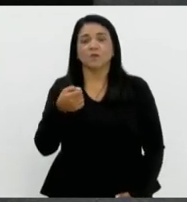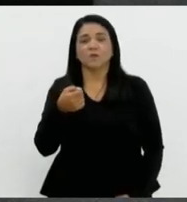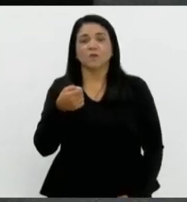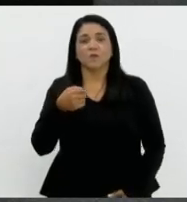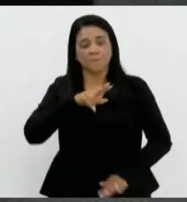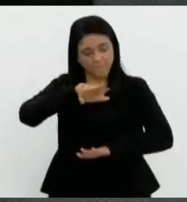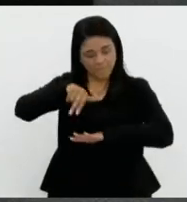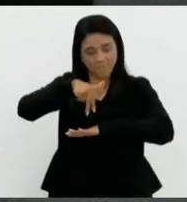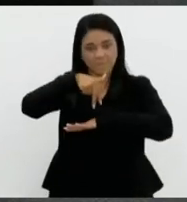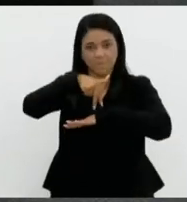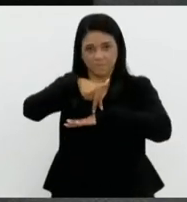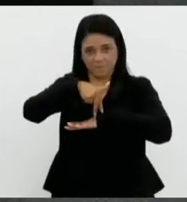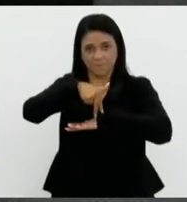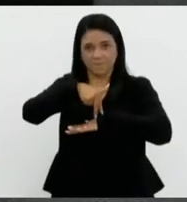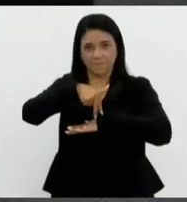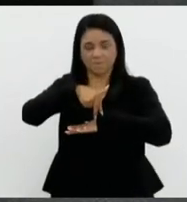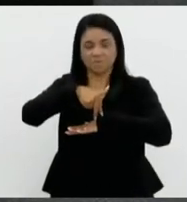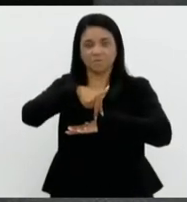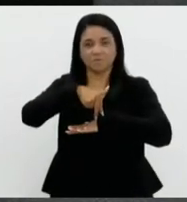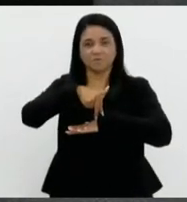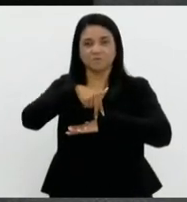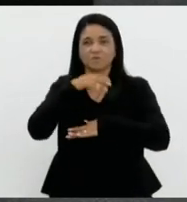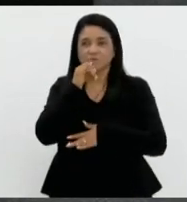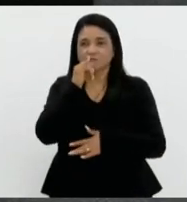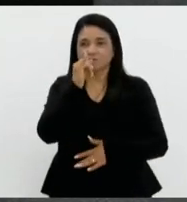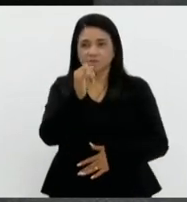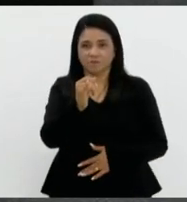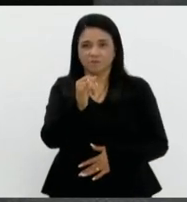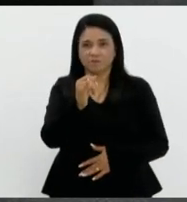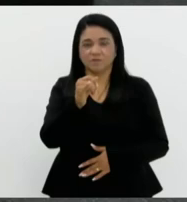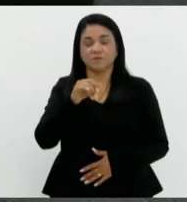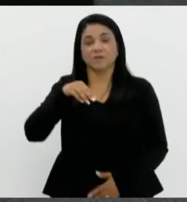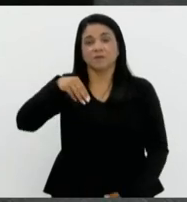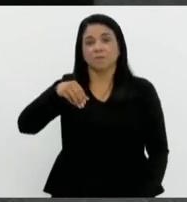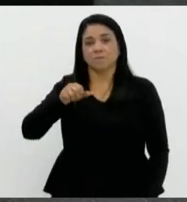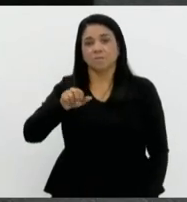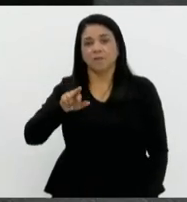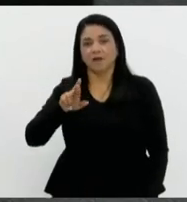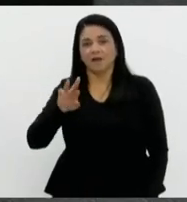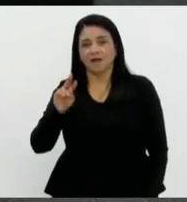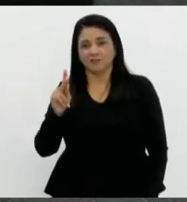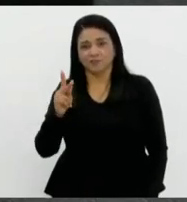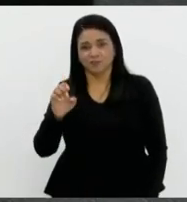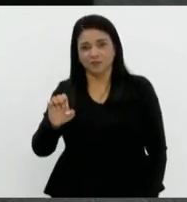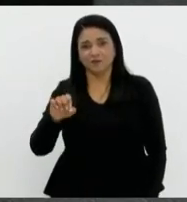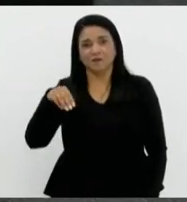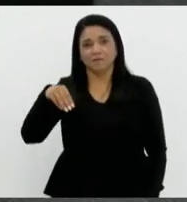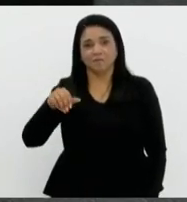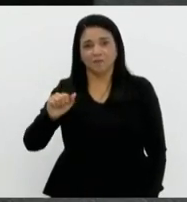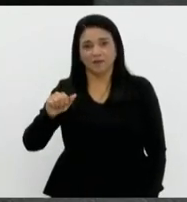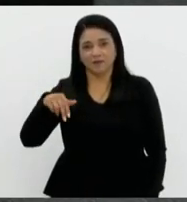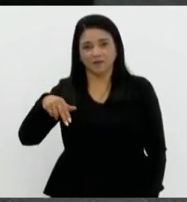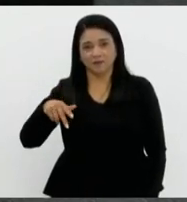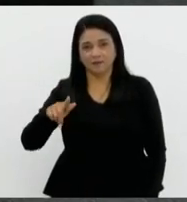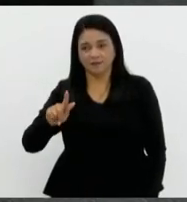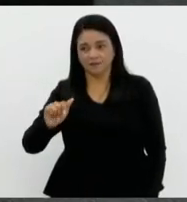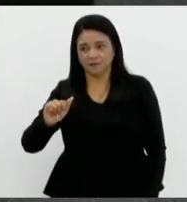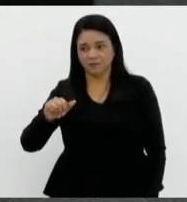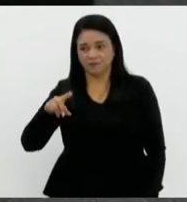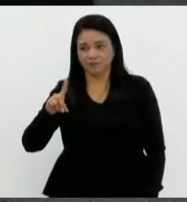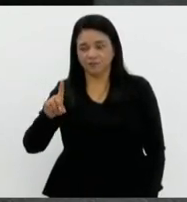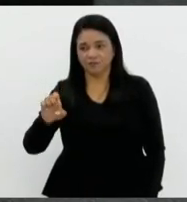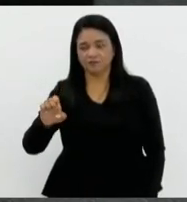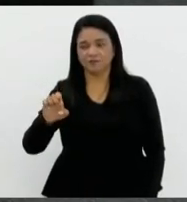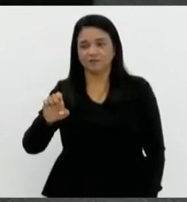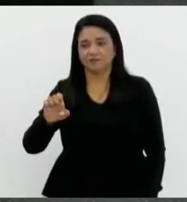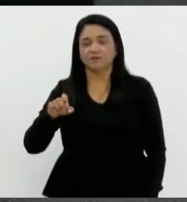casa para dizer que Mahatma Gandhi falava que sejamos aqui a mudança que queremos ver no